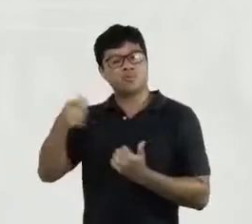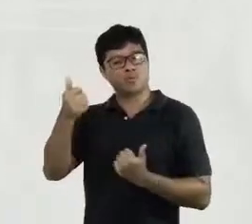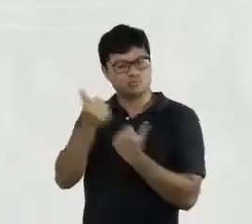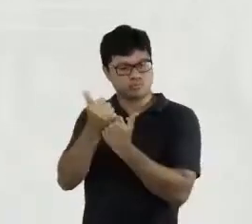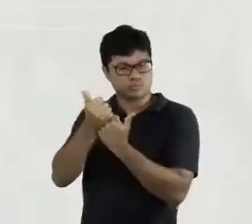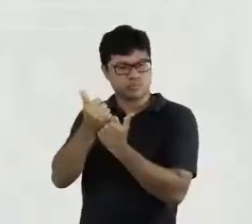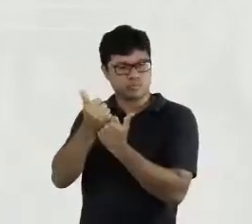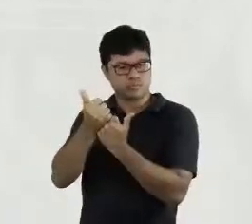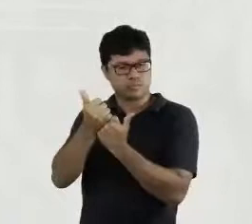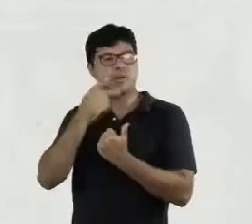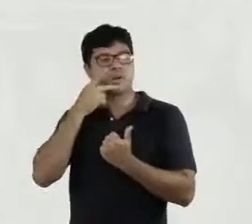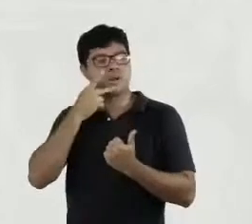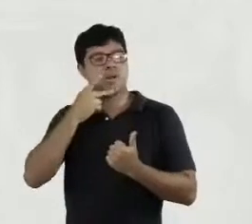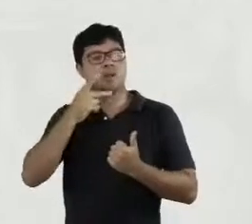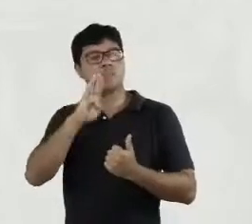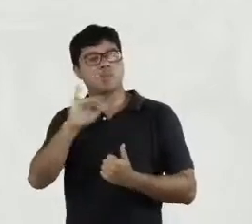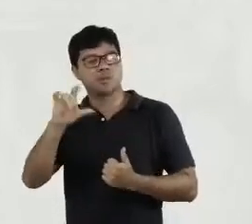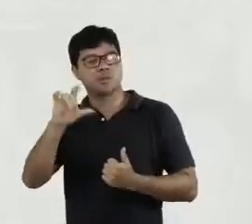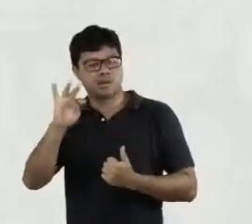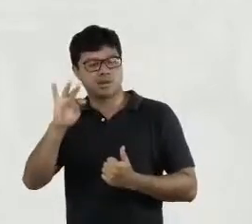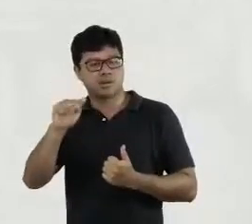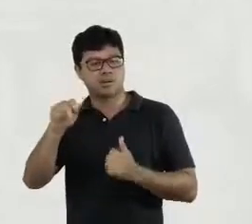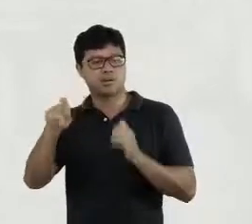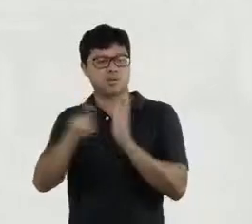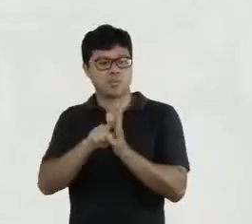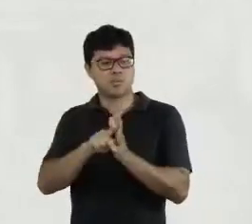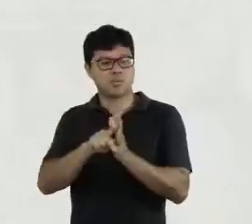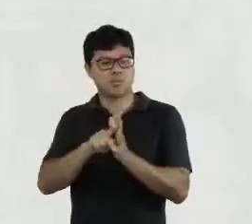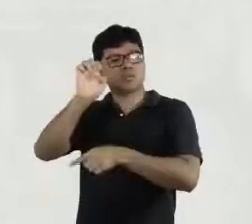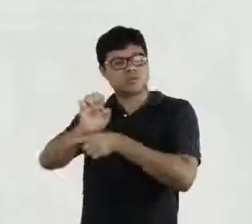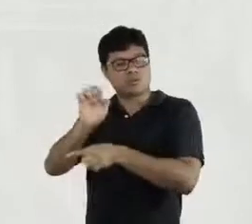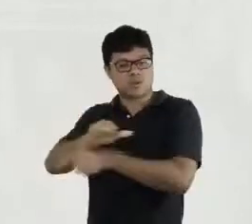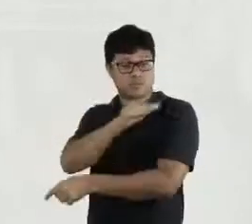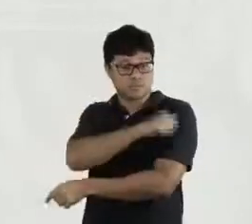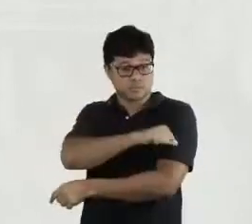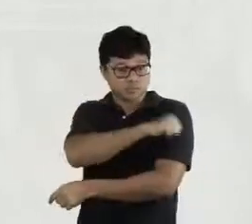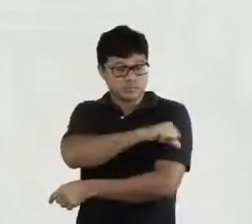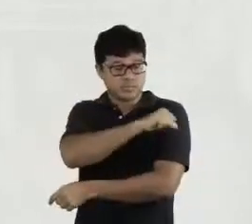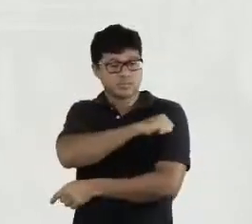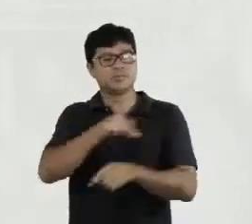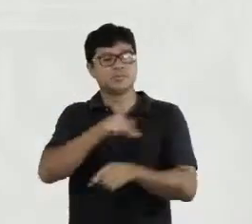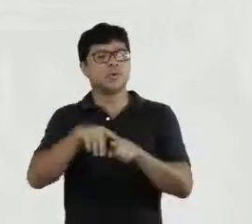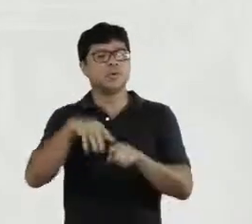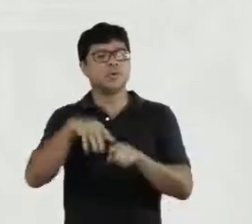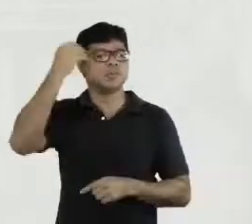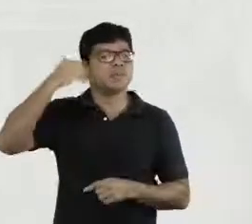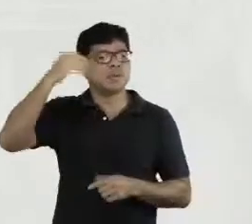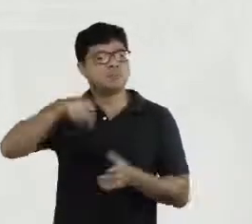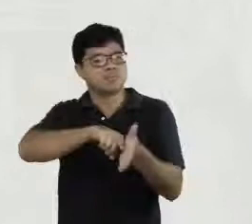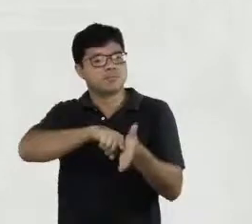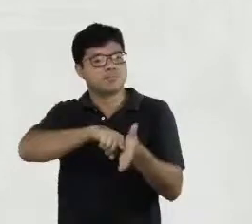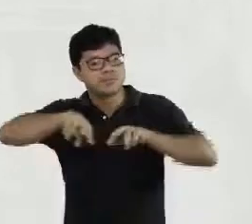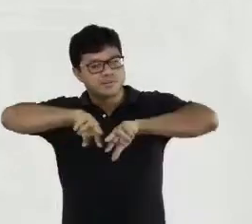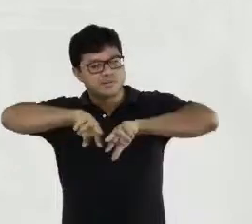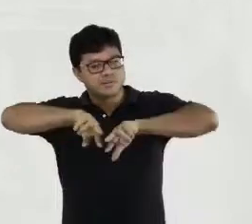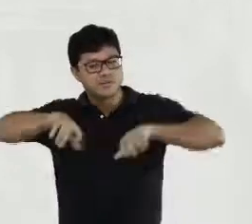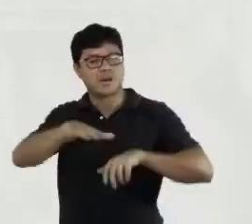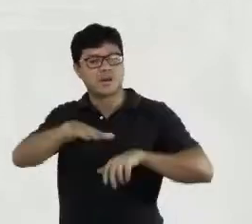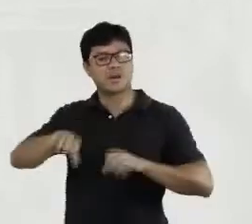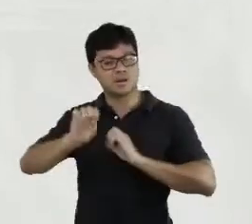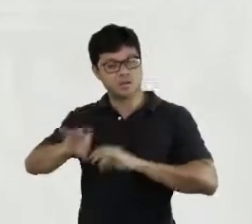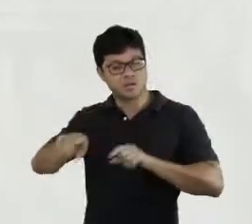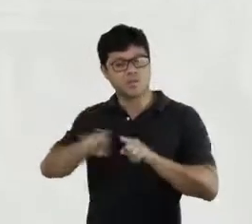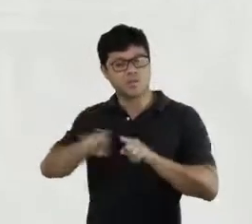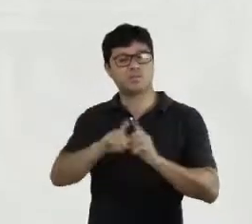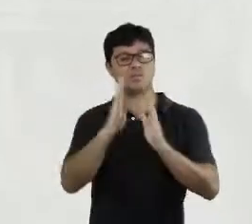na Escola de Biblioteconomia da Universidade Federal do Estado do Rio de Janeiro. Tem experiência em pesquisa na área de Educação